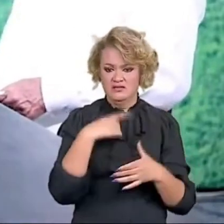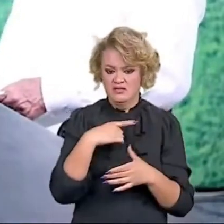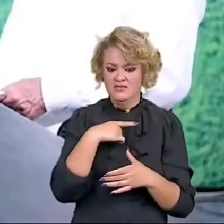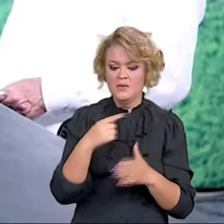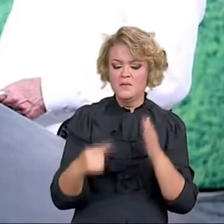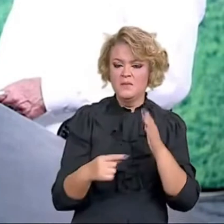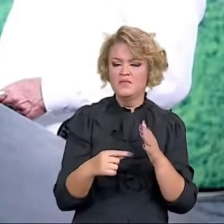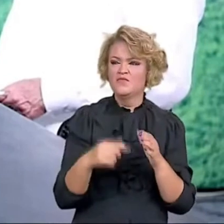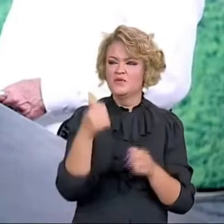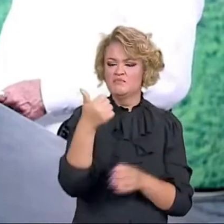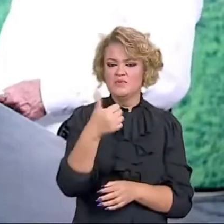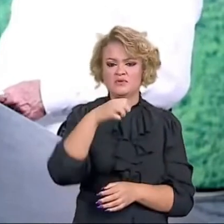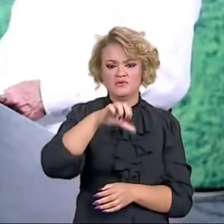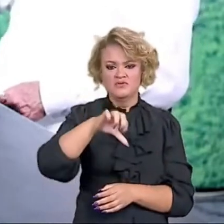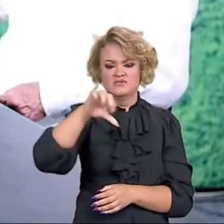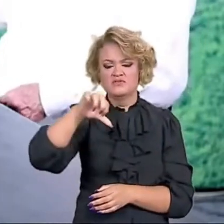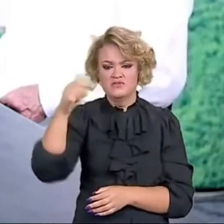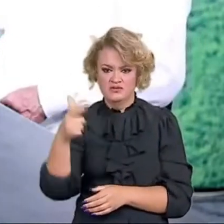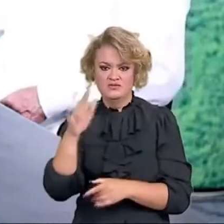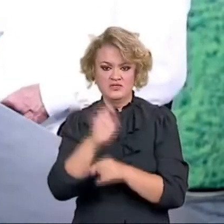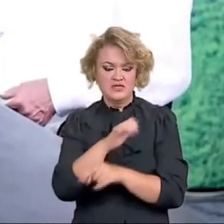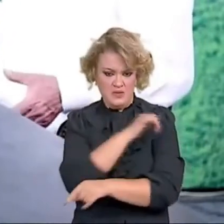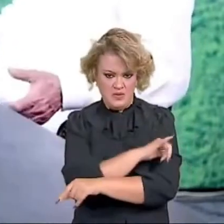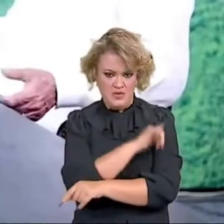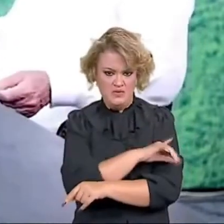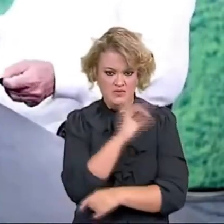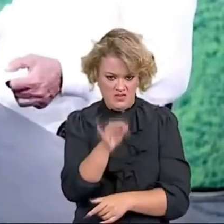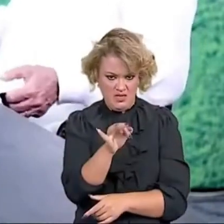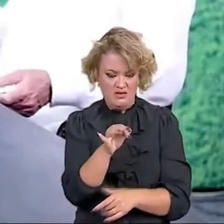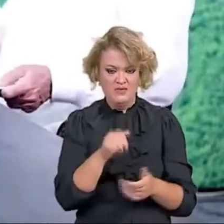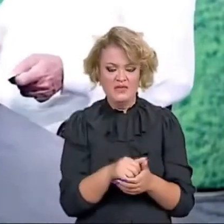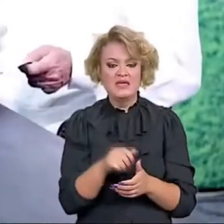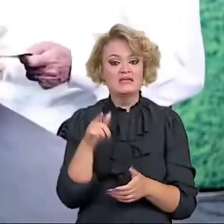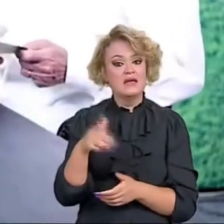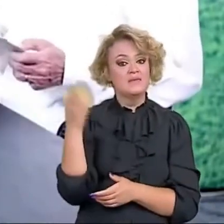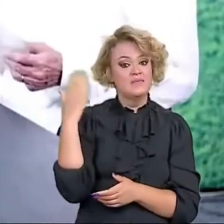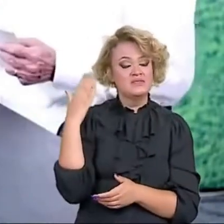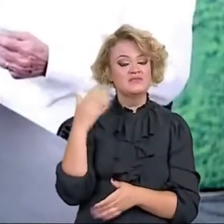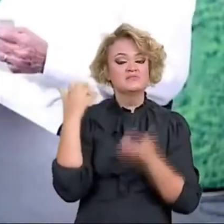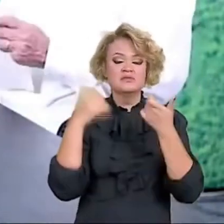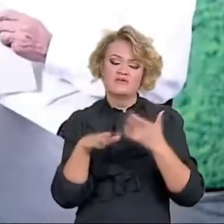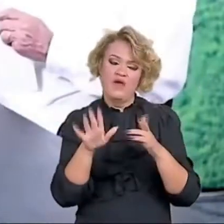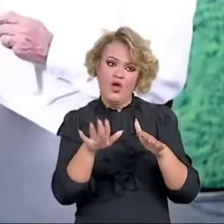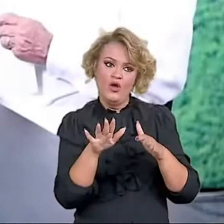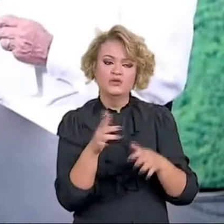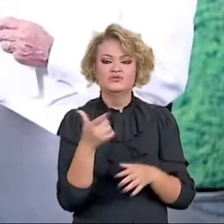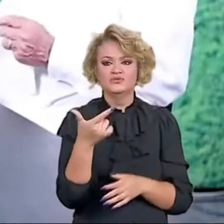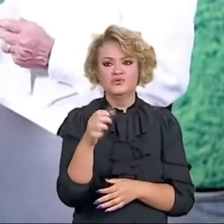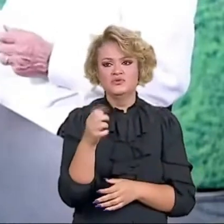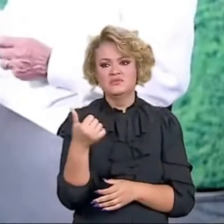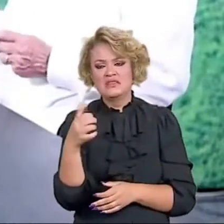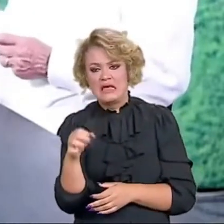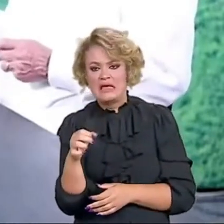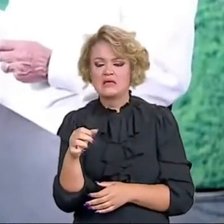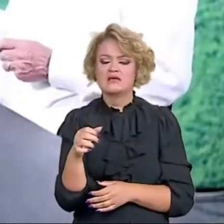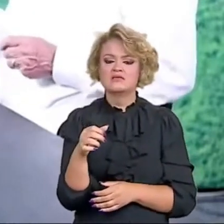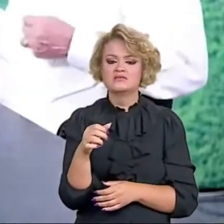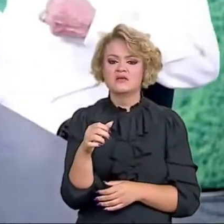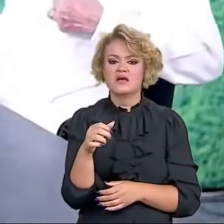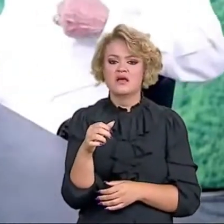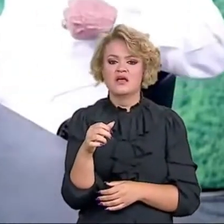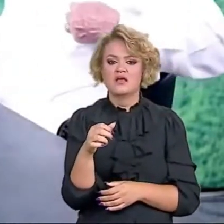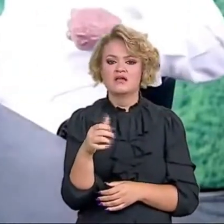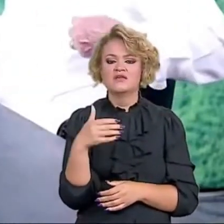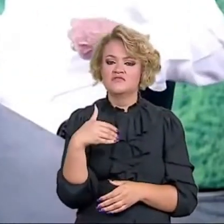92, no Rio de Janeiro, era a Eco 92. Né? E naquela época já se falava, não, em 2000, em 2010, a gente vai fazer. E aí, o tempo